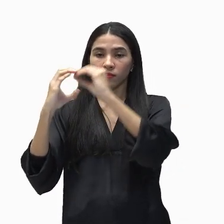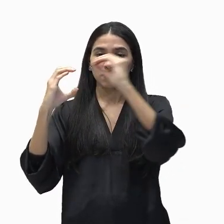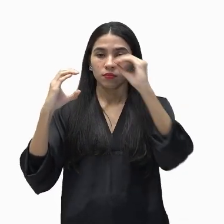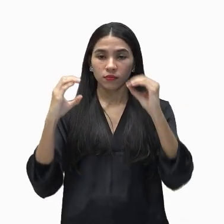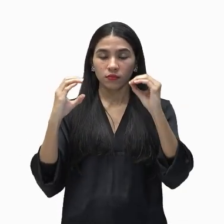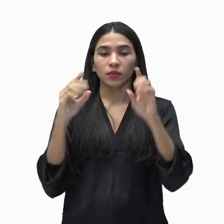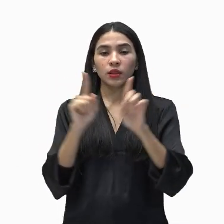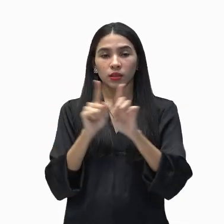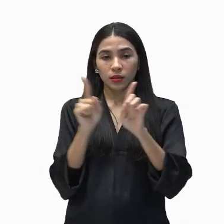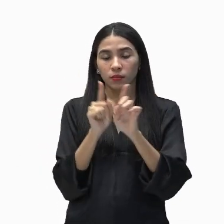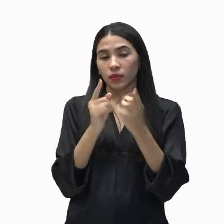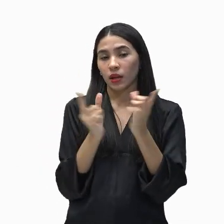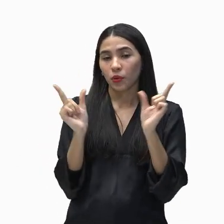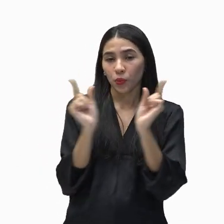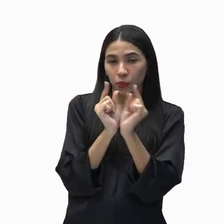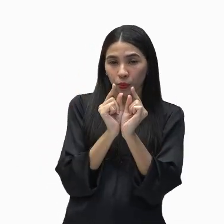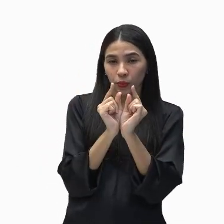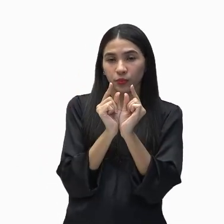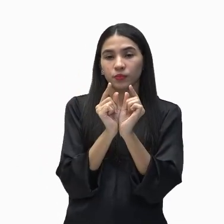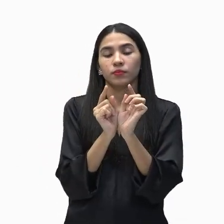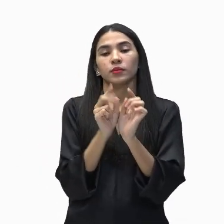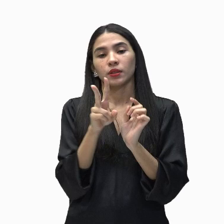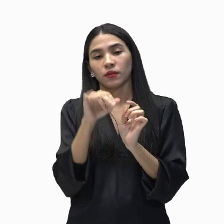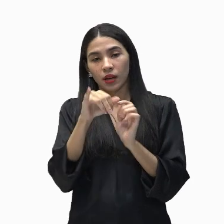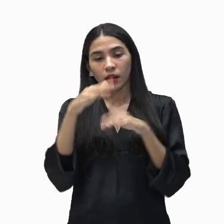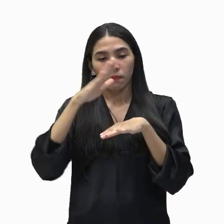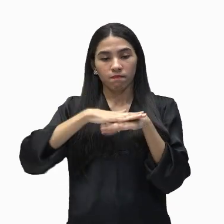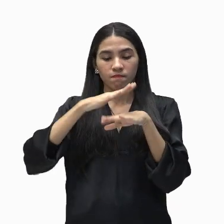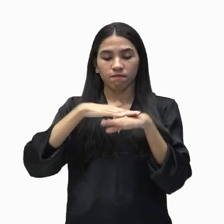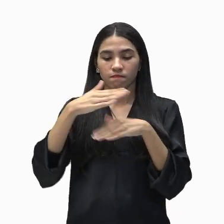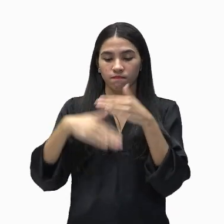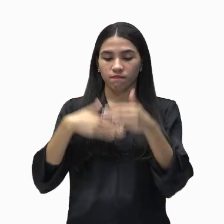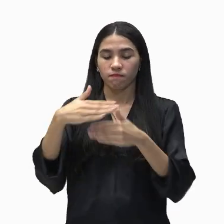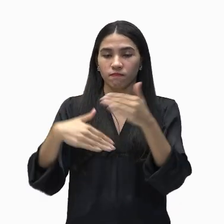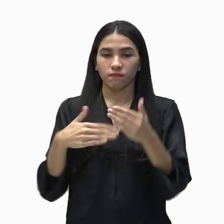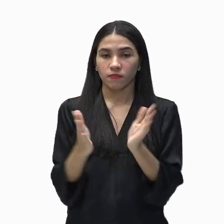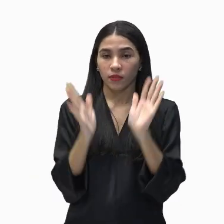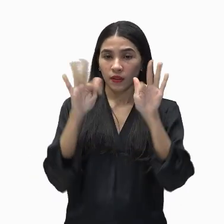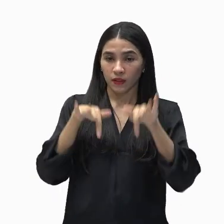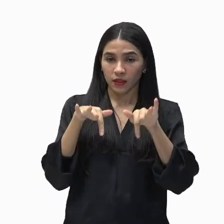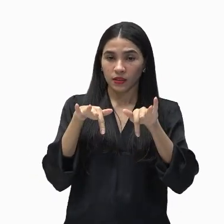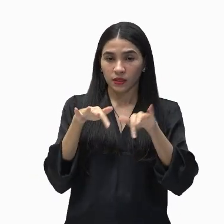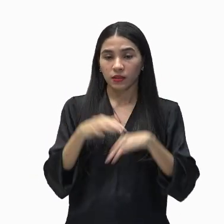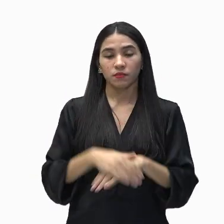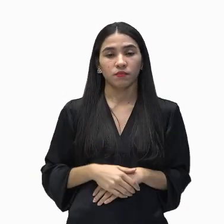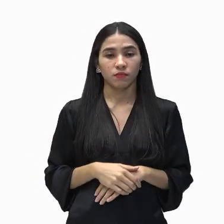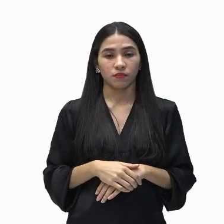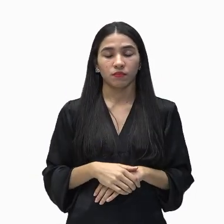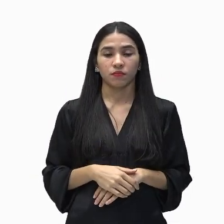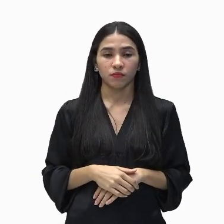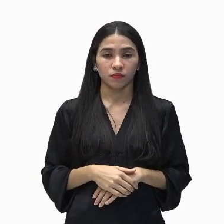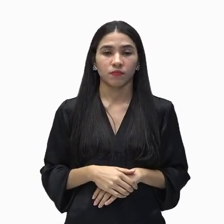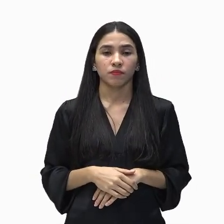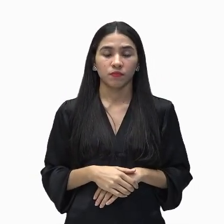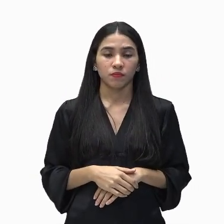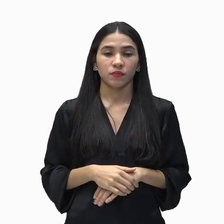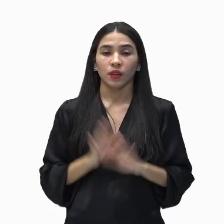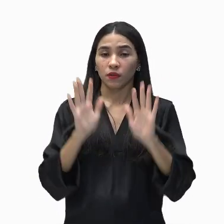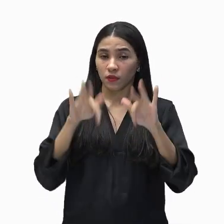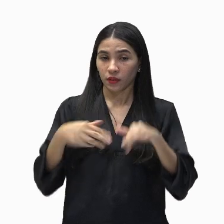vida, mesmo que seja curto, e vão se desenvolver e também vão finalizar a sua vida como qualquer outro ser vivo, né?